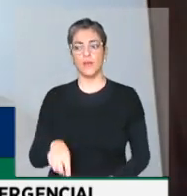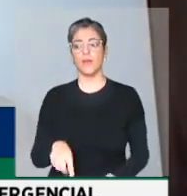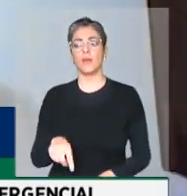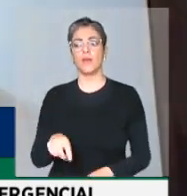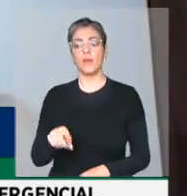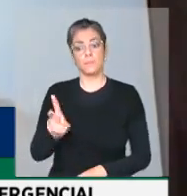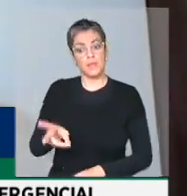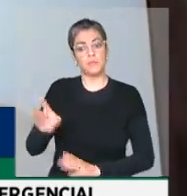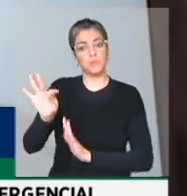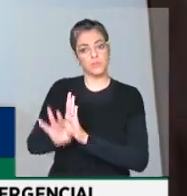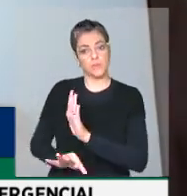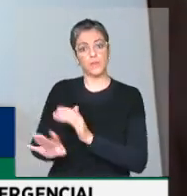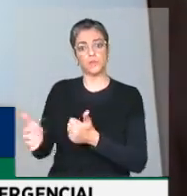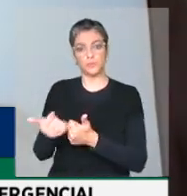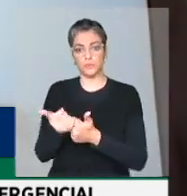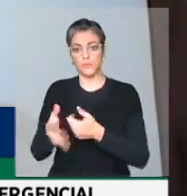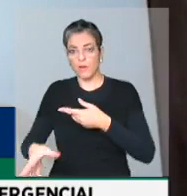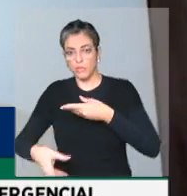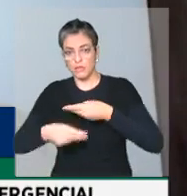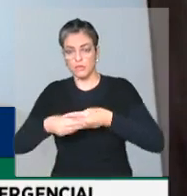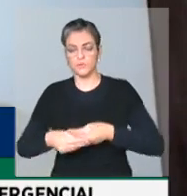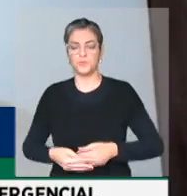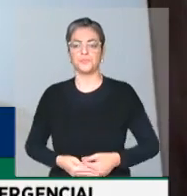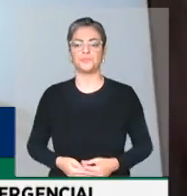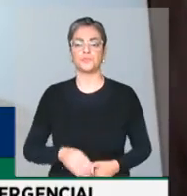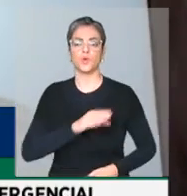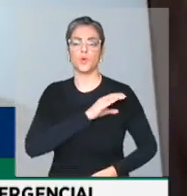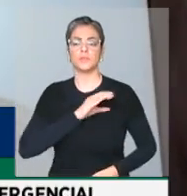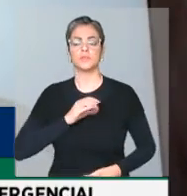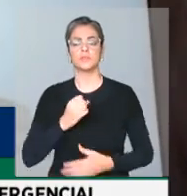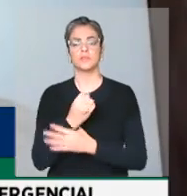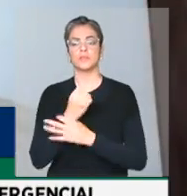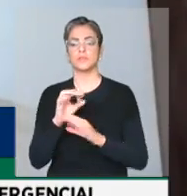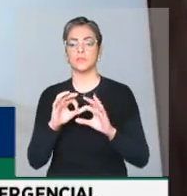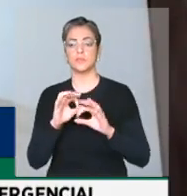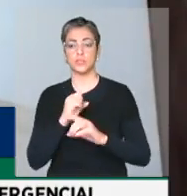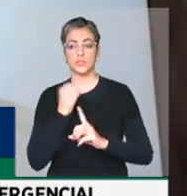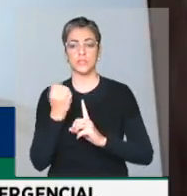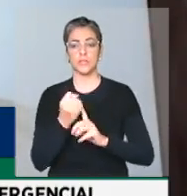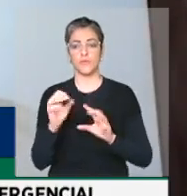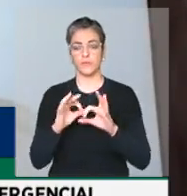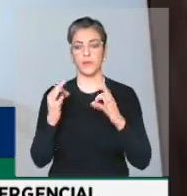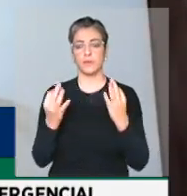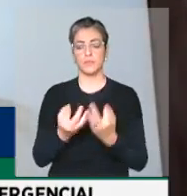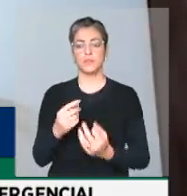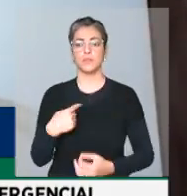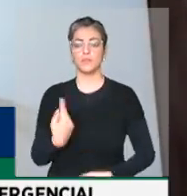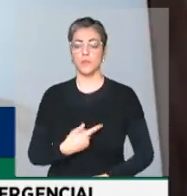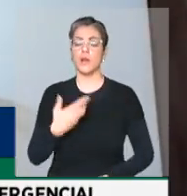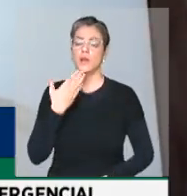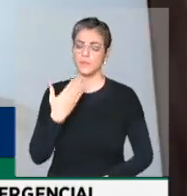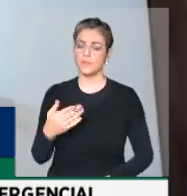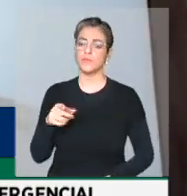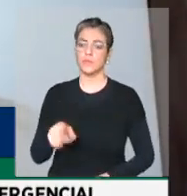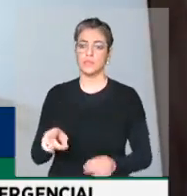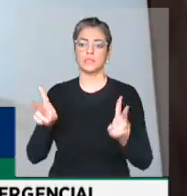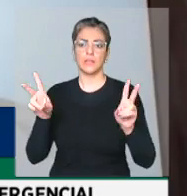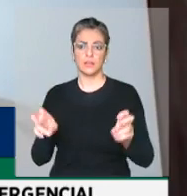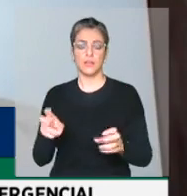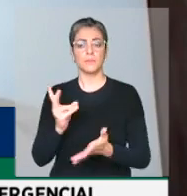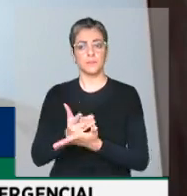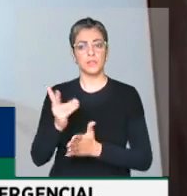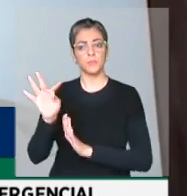do substitutivo em anexo. Pela Comissão de Seguridade Social e Família, somos pela aprovação da matéria na forma